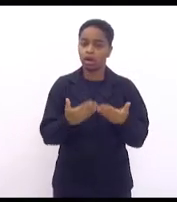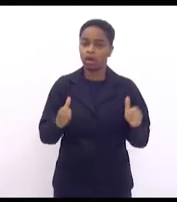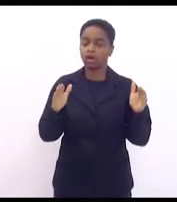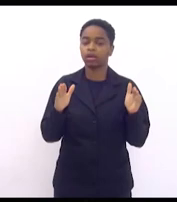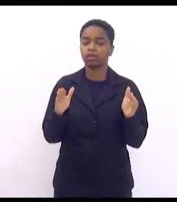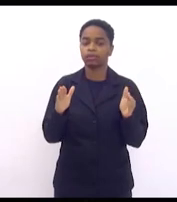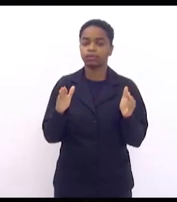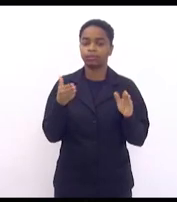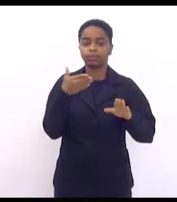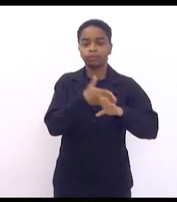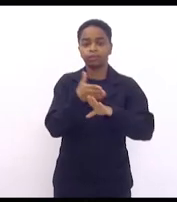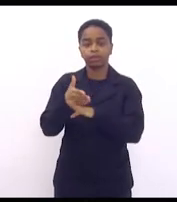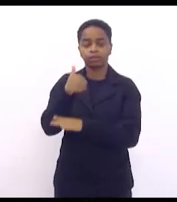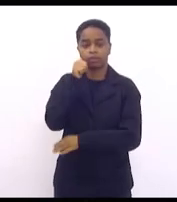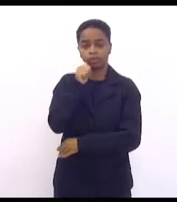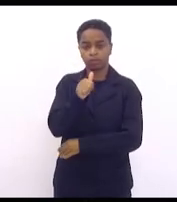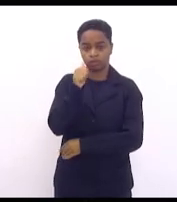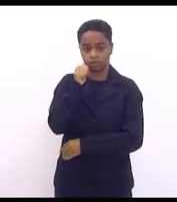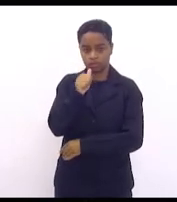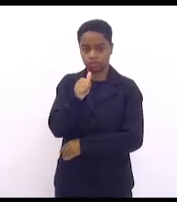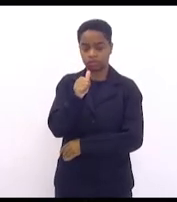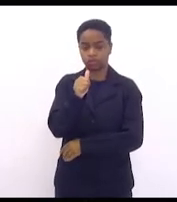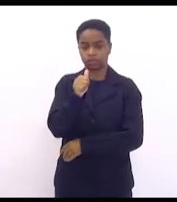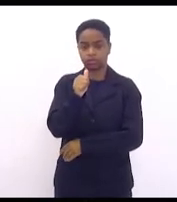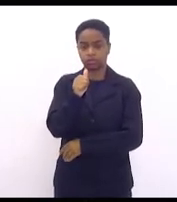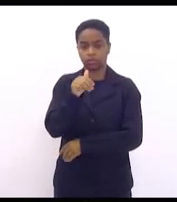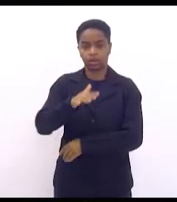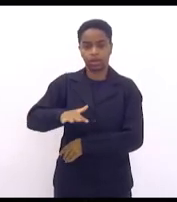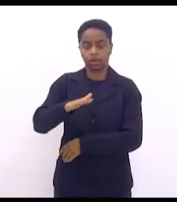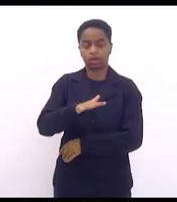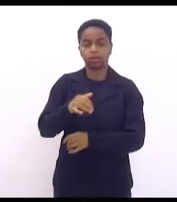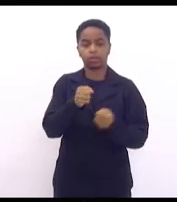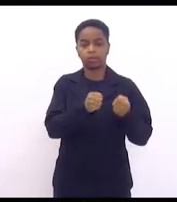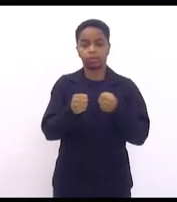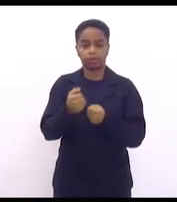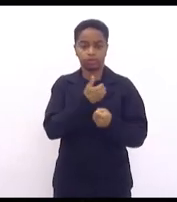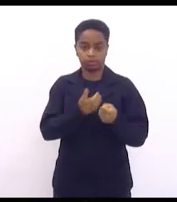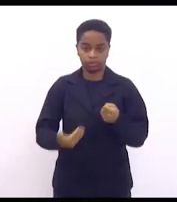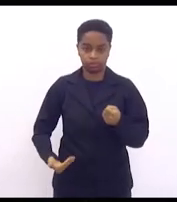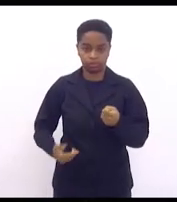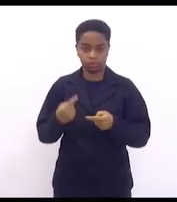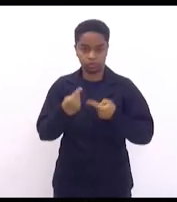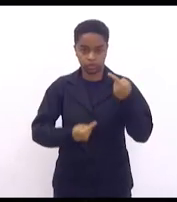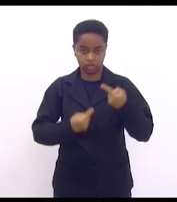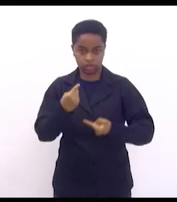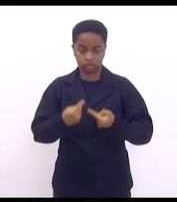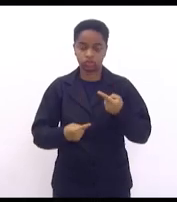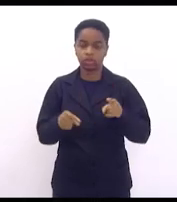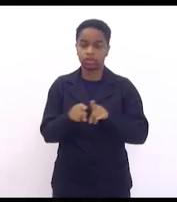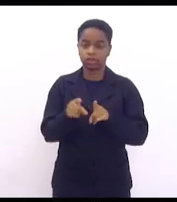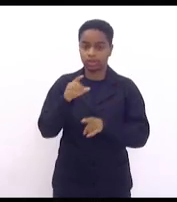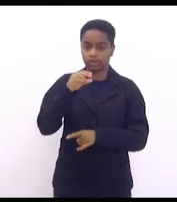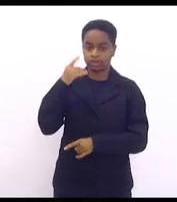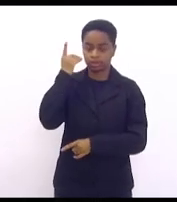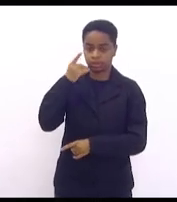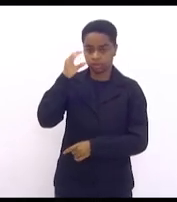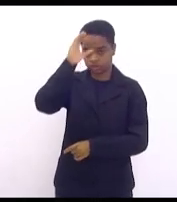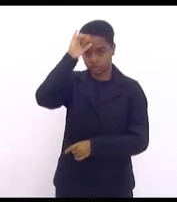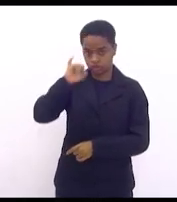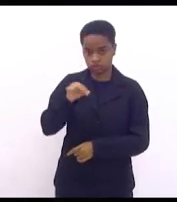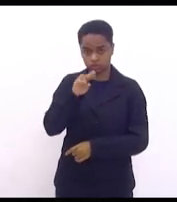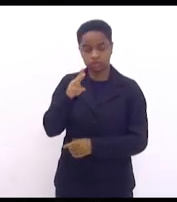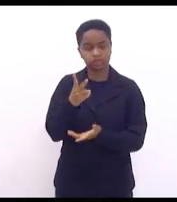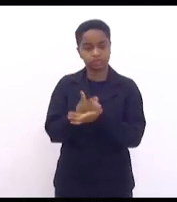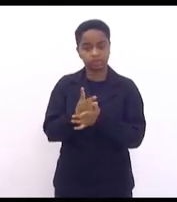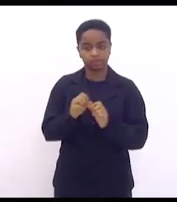da participação das mulheres no poder político, e a deputada Tia Ju aqui sempre defendeu, e está na hora